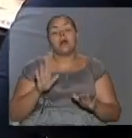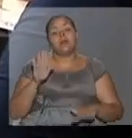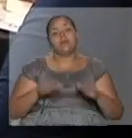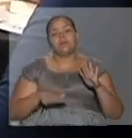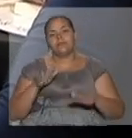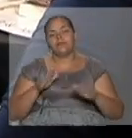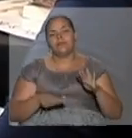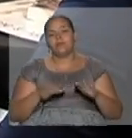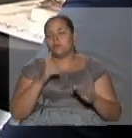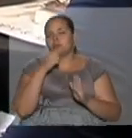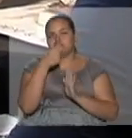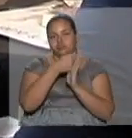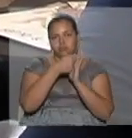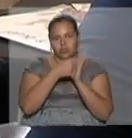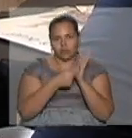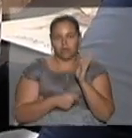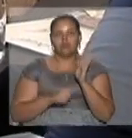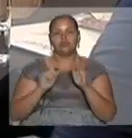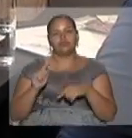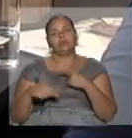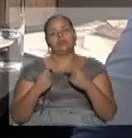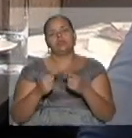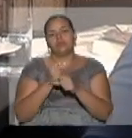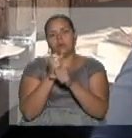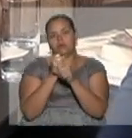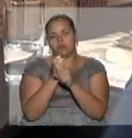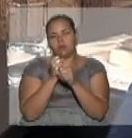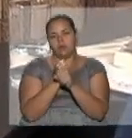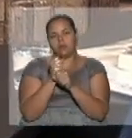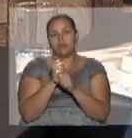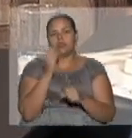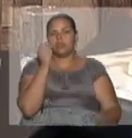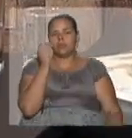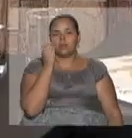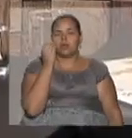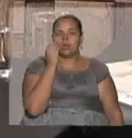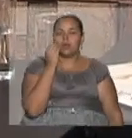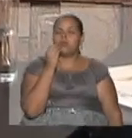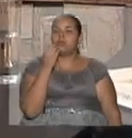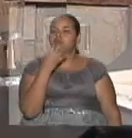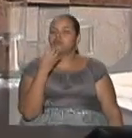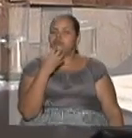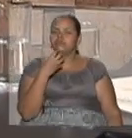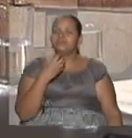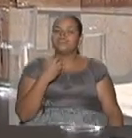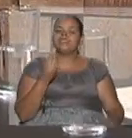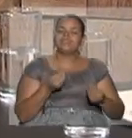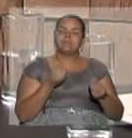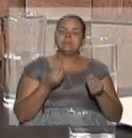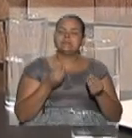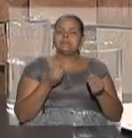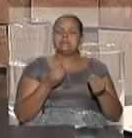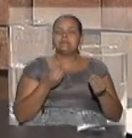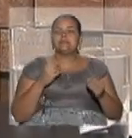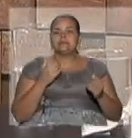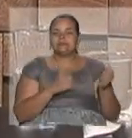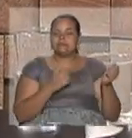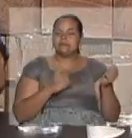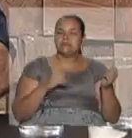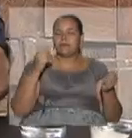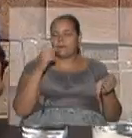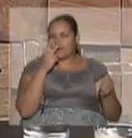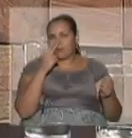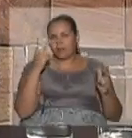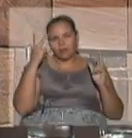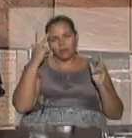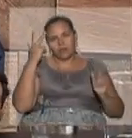de eu ter escrito um texto e depois ficar anos tentando colocar uma melodia. Porque tem que parecer natural, tem